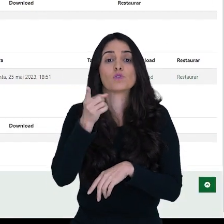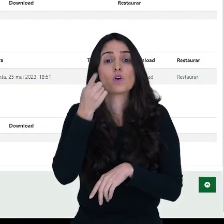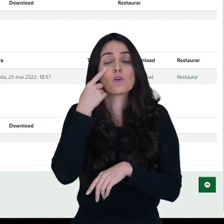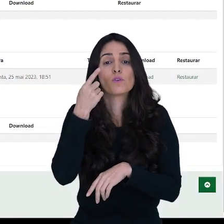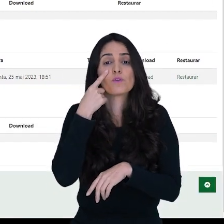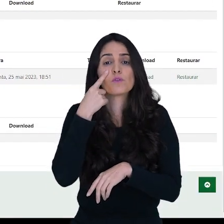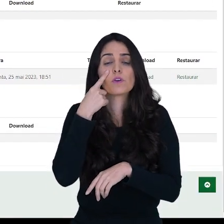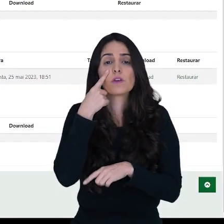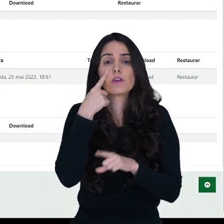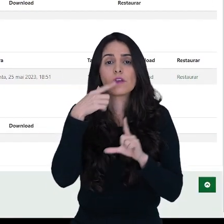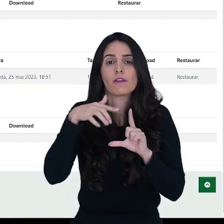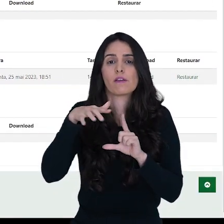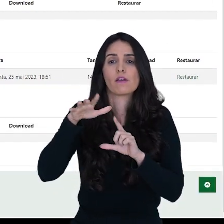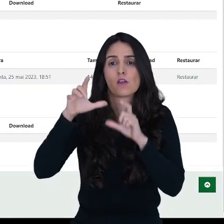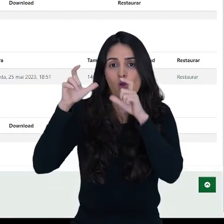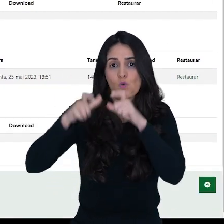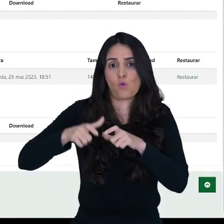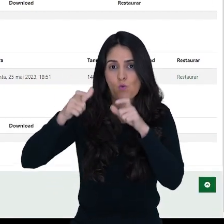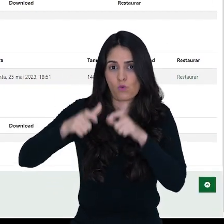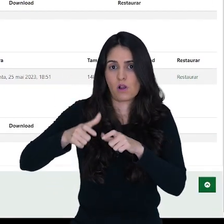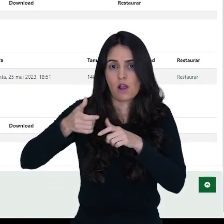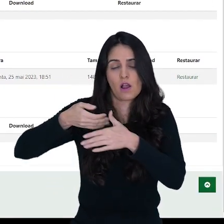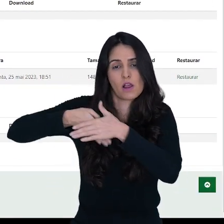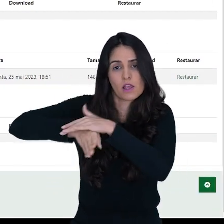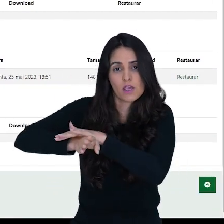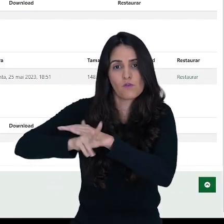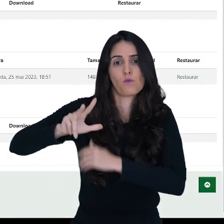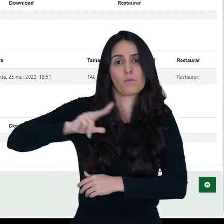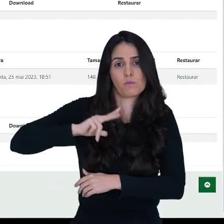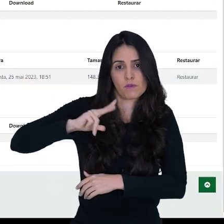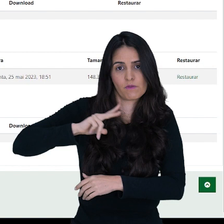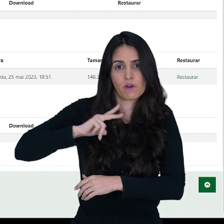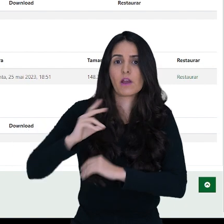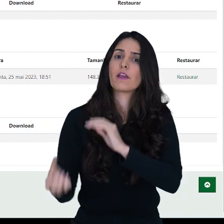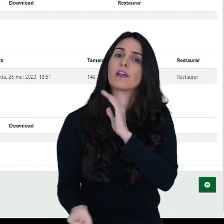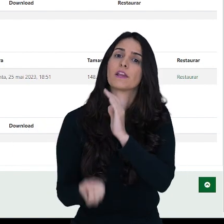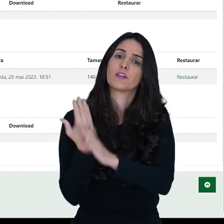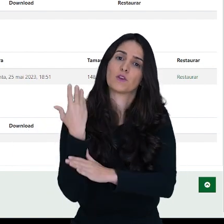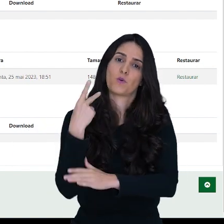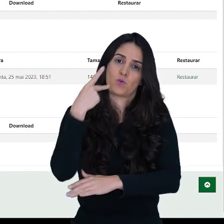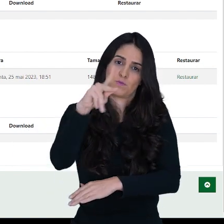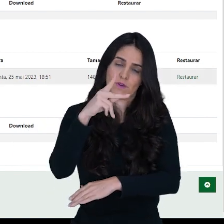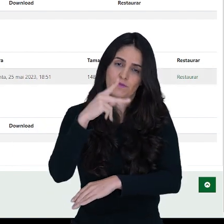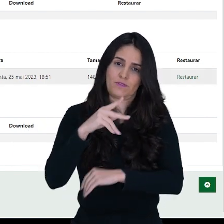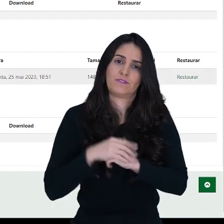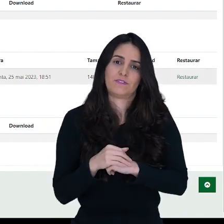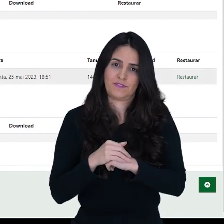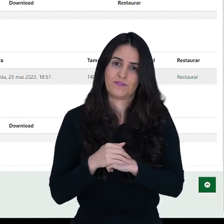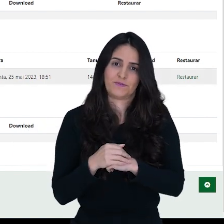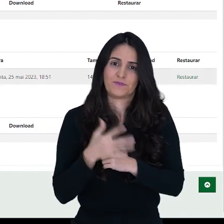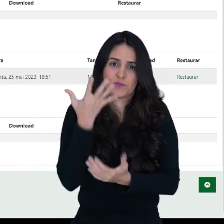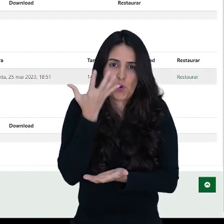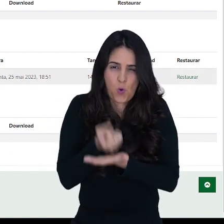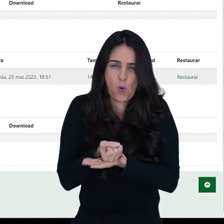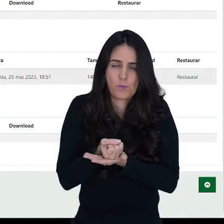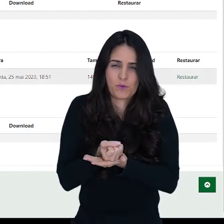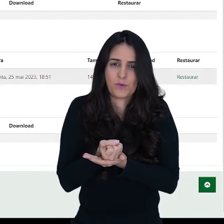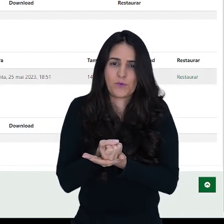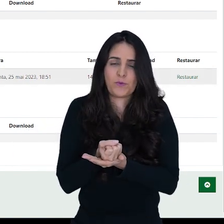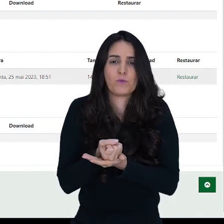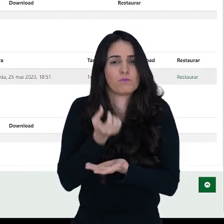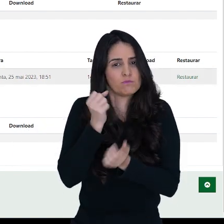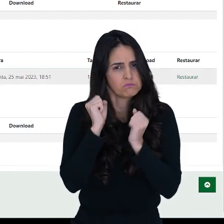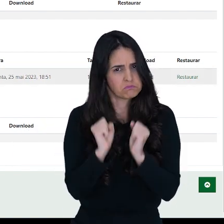você Ele trouxe a gente para cá para você ver que na área de backup de arquivos privados Ele criou o